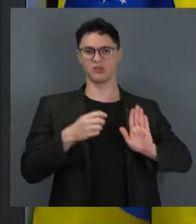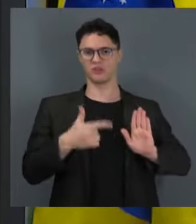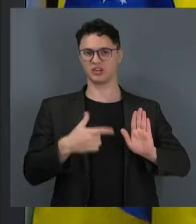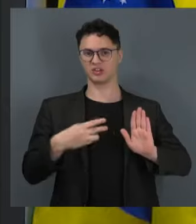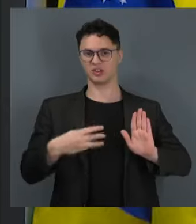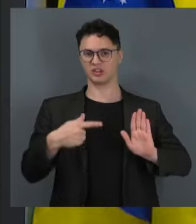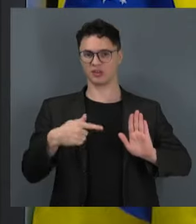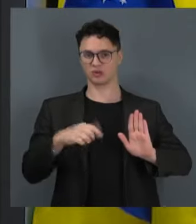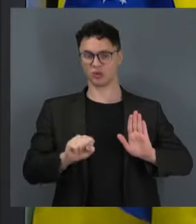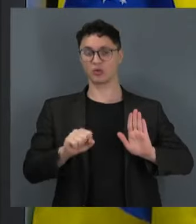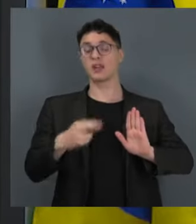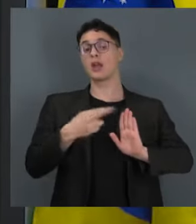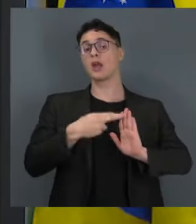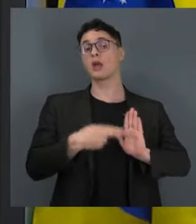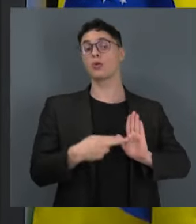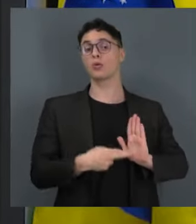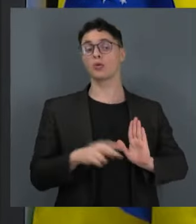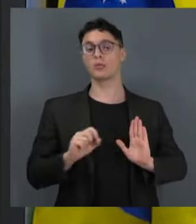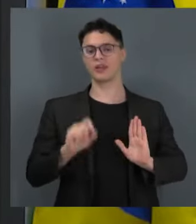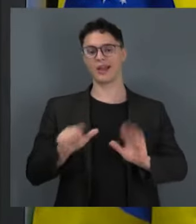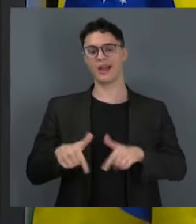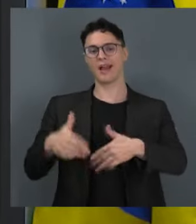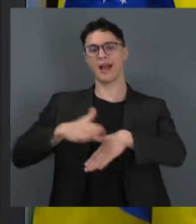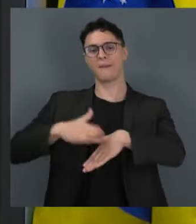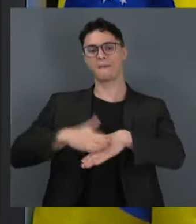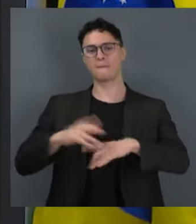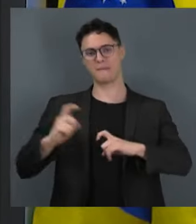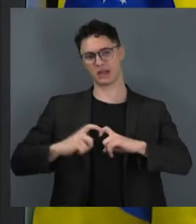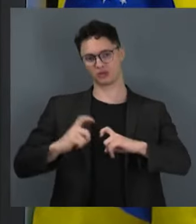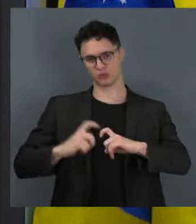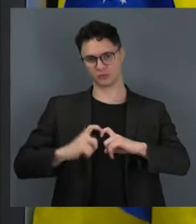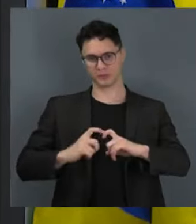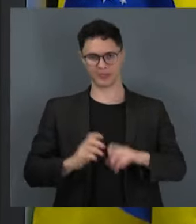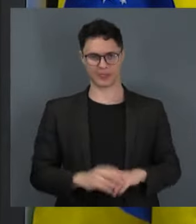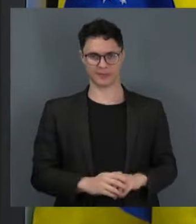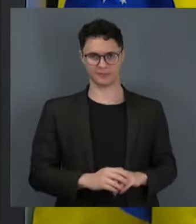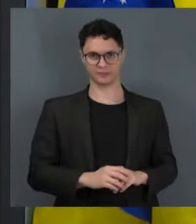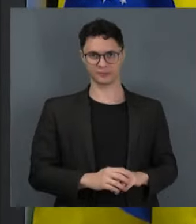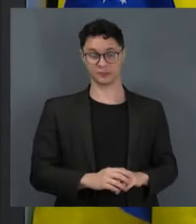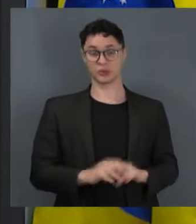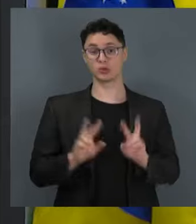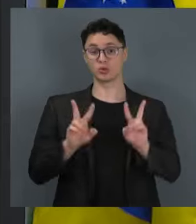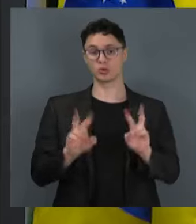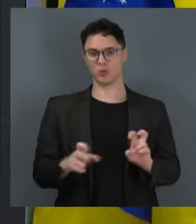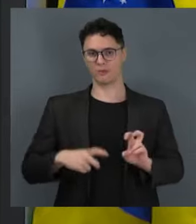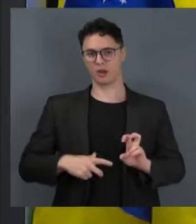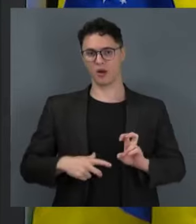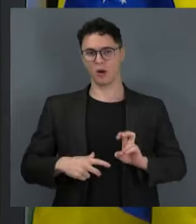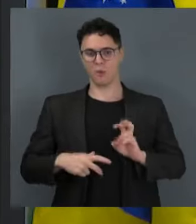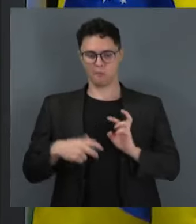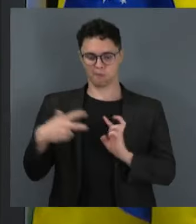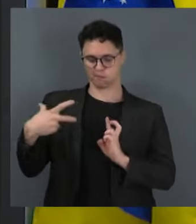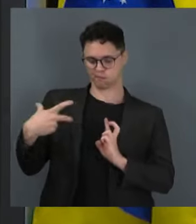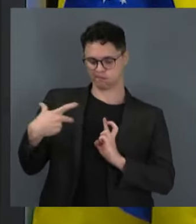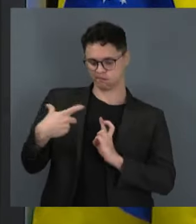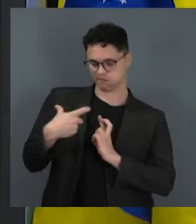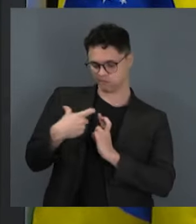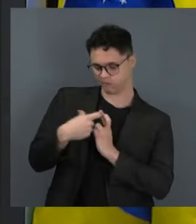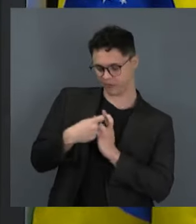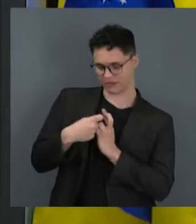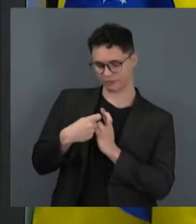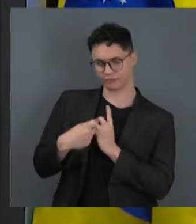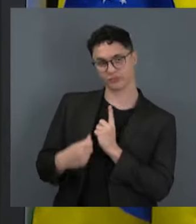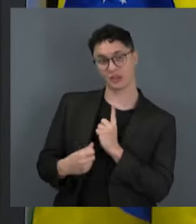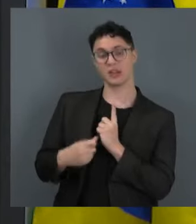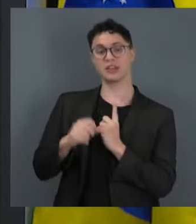ato médico ou seja dentro da sua prerrogativa o ato médico da sistol para realização de aborto